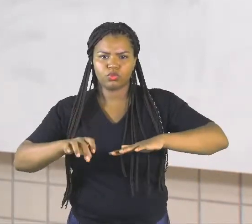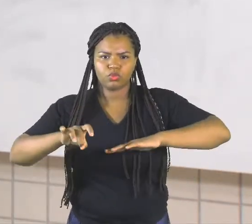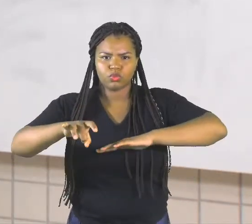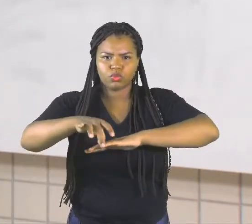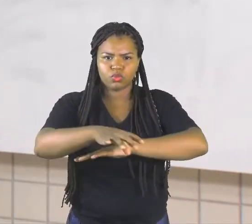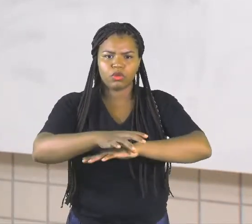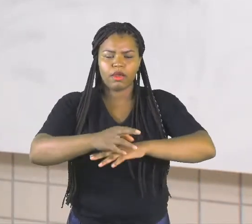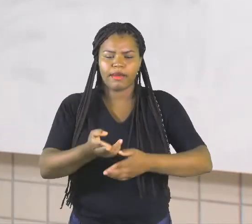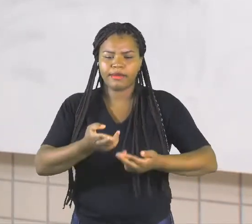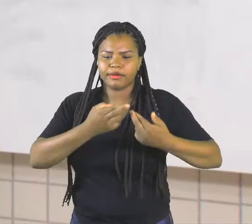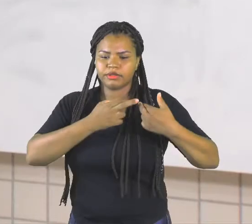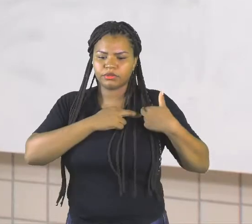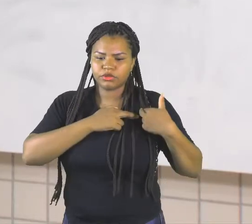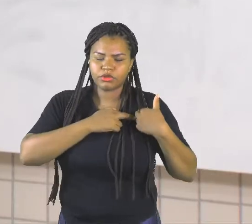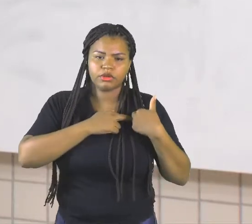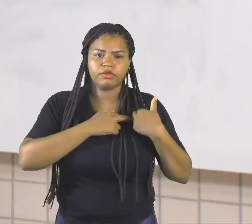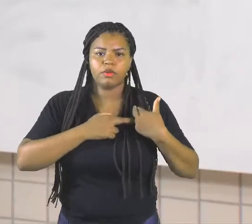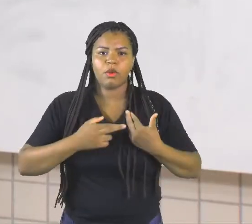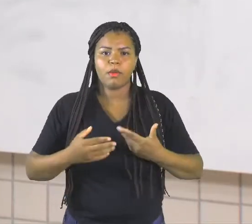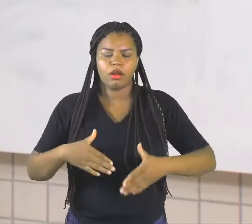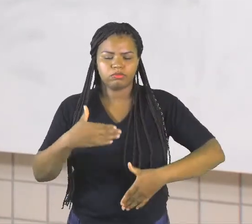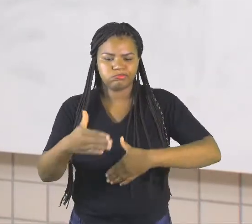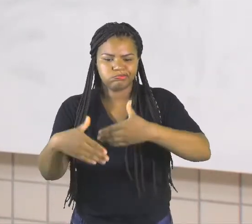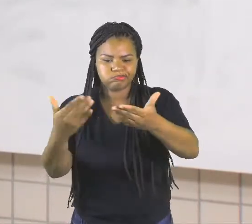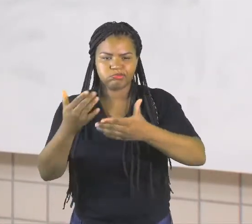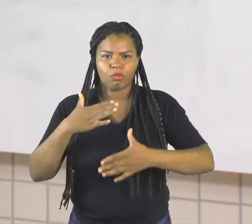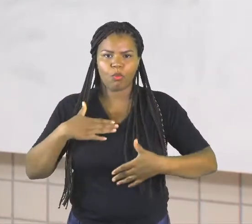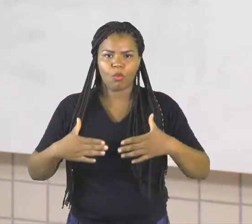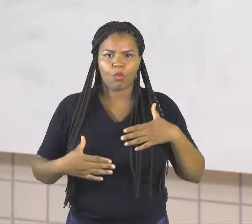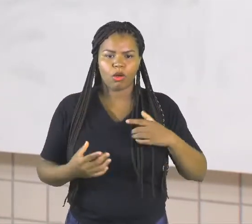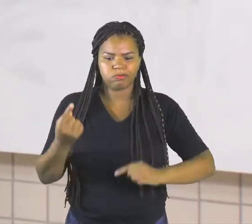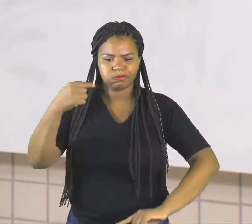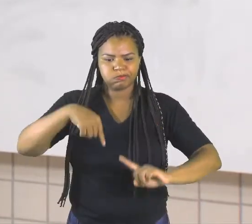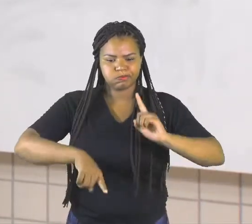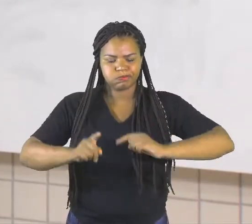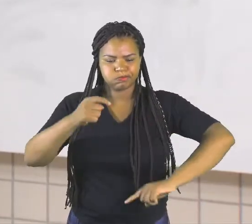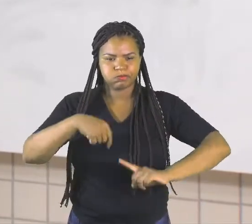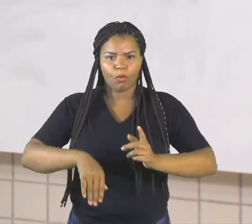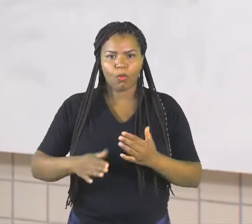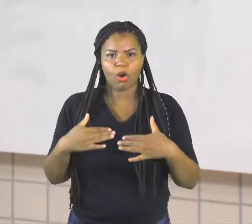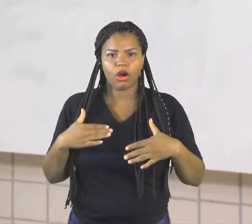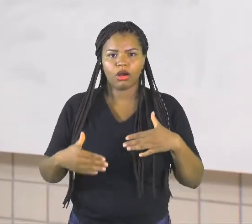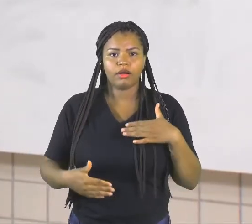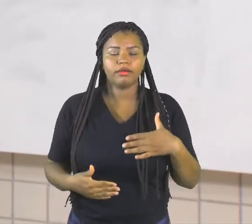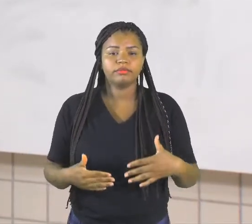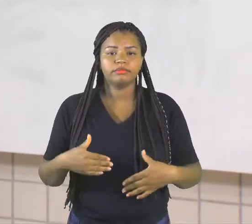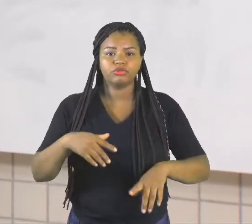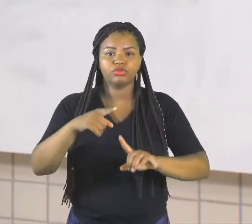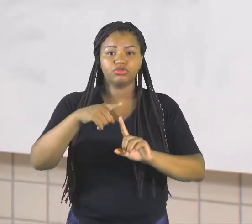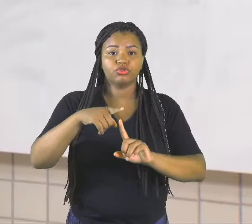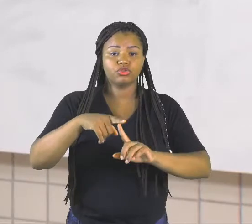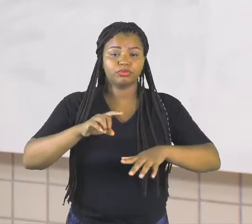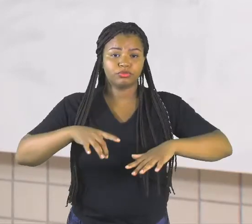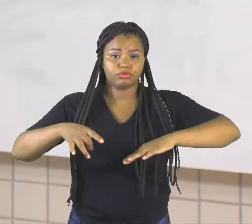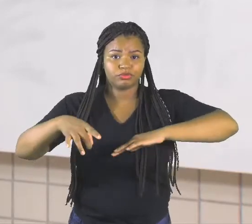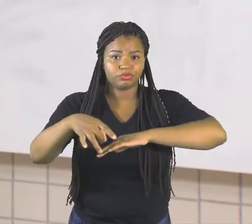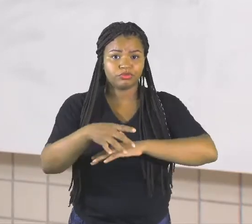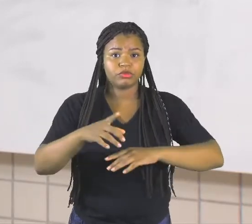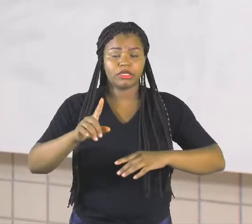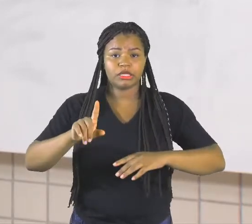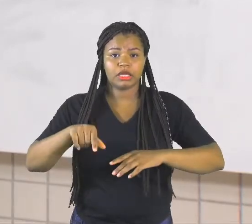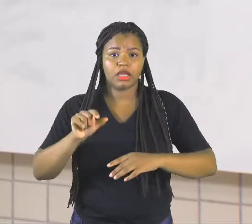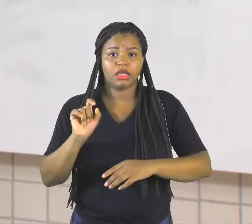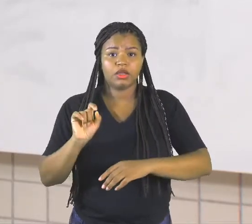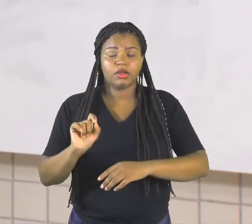nosso corpo, pela construção do nosso corpo, pela regulação do funcionamento do nosso corpo, enfim, dos tipos de nutrientes que